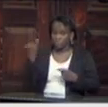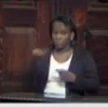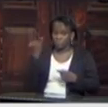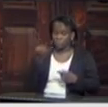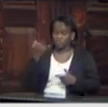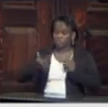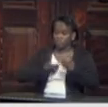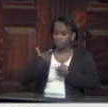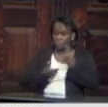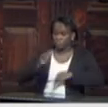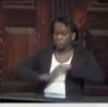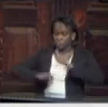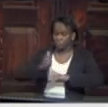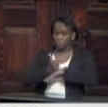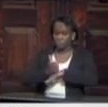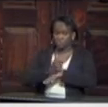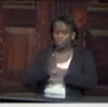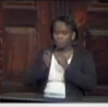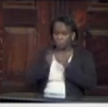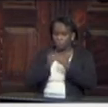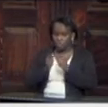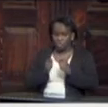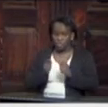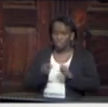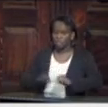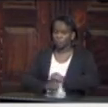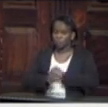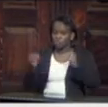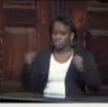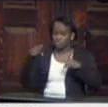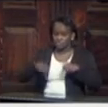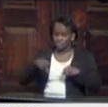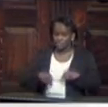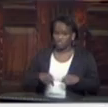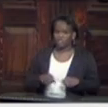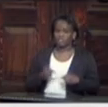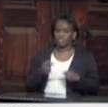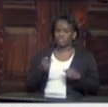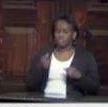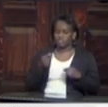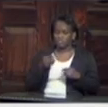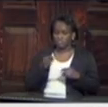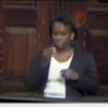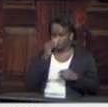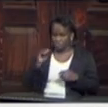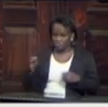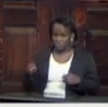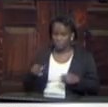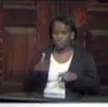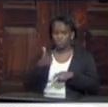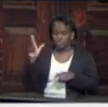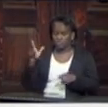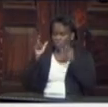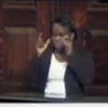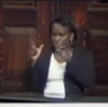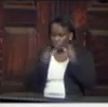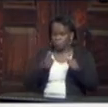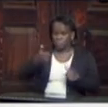importância da profissão de jornalista, que não é possível que esta casa vá se dobrar a outros